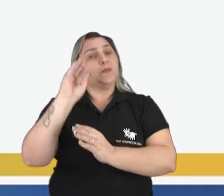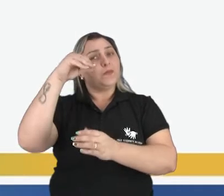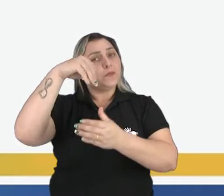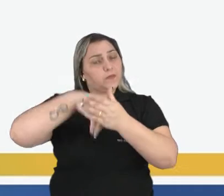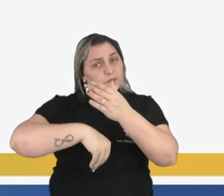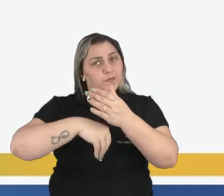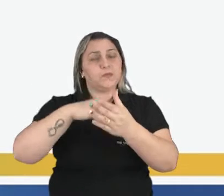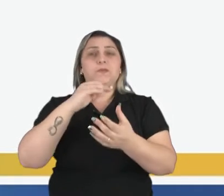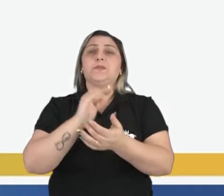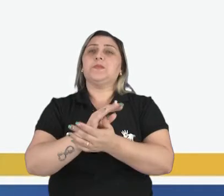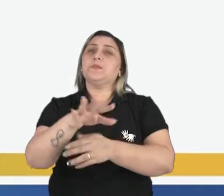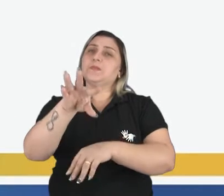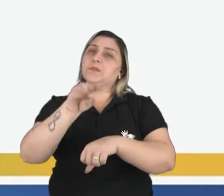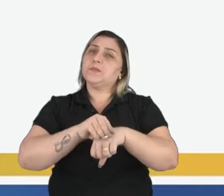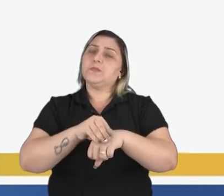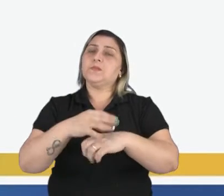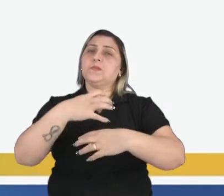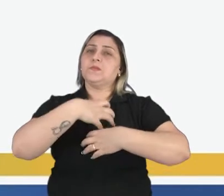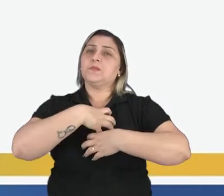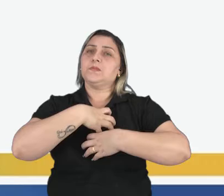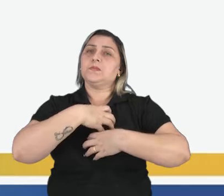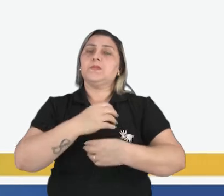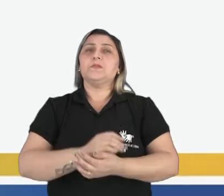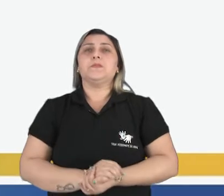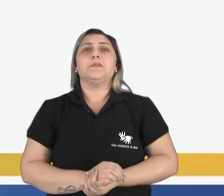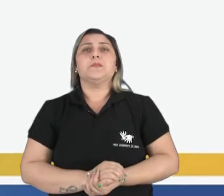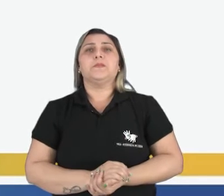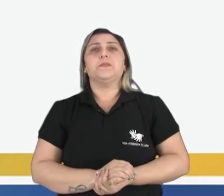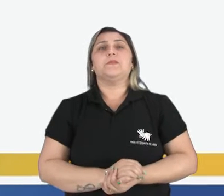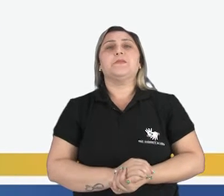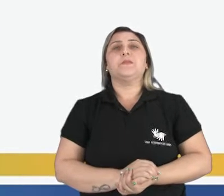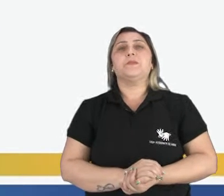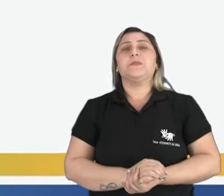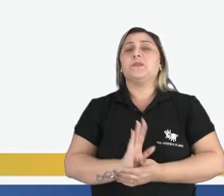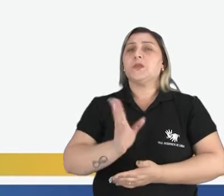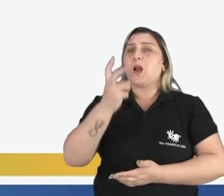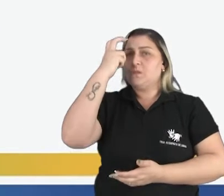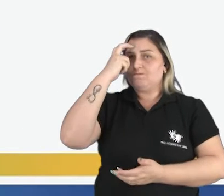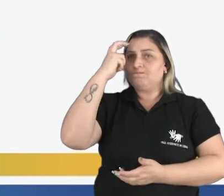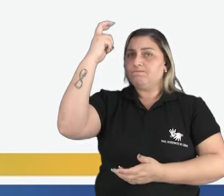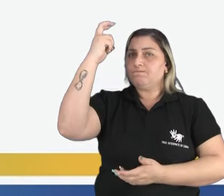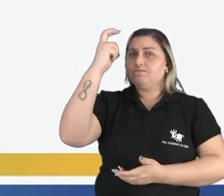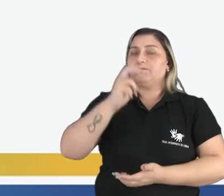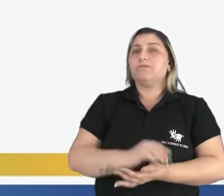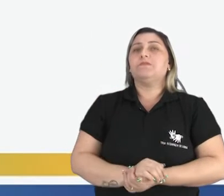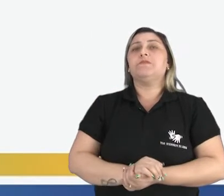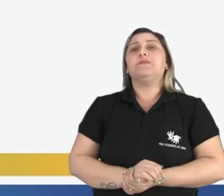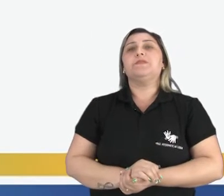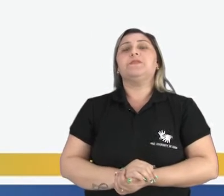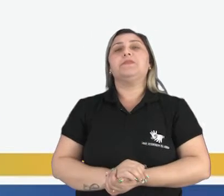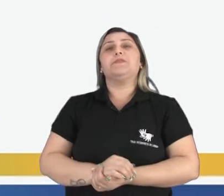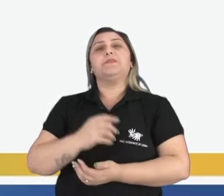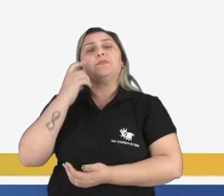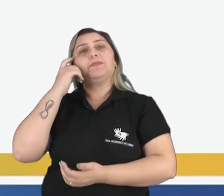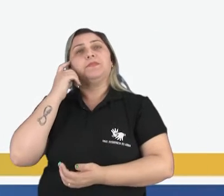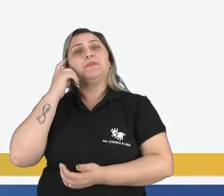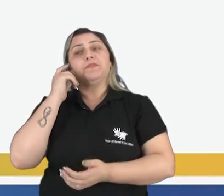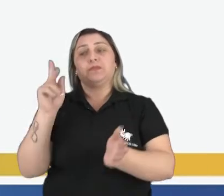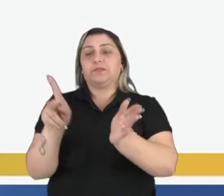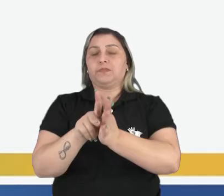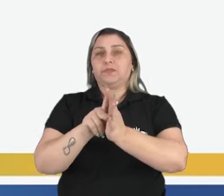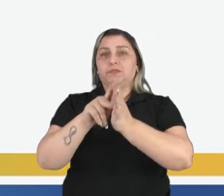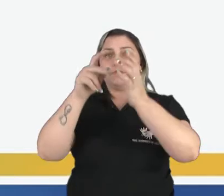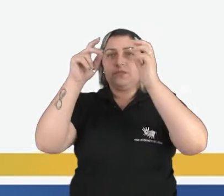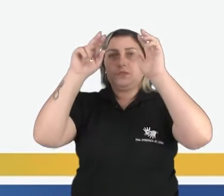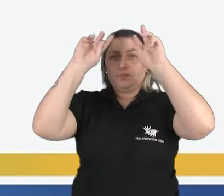intrínsecos dentro desse conhecimento sensório. Né? Já o intelectual é uma categoria exclusivista ao ser